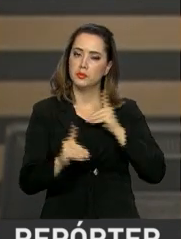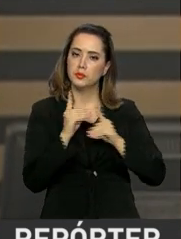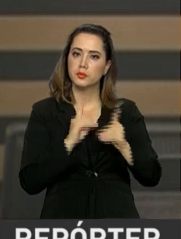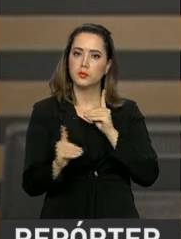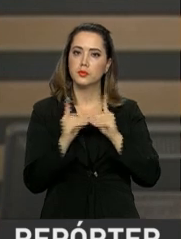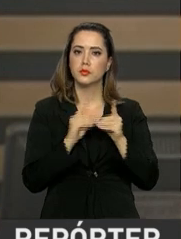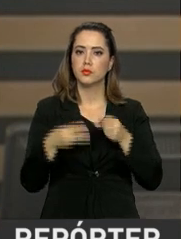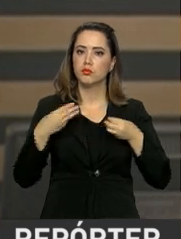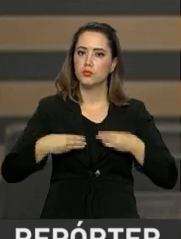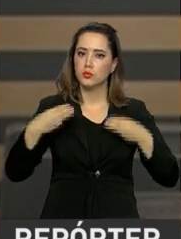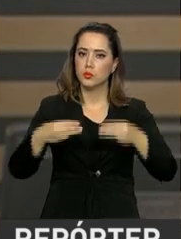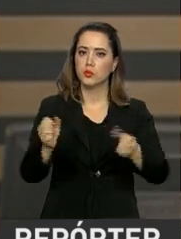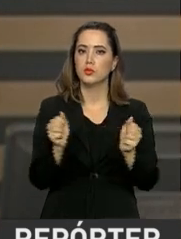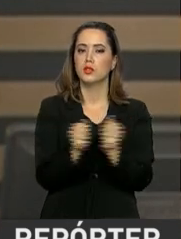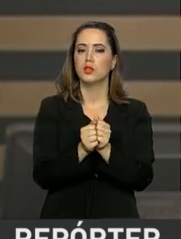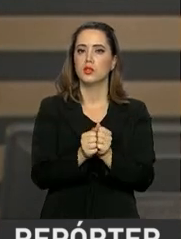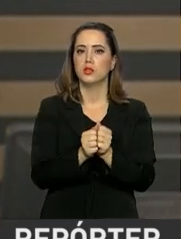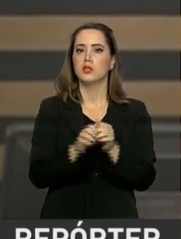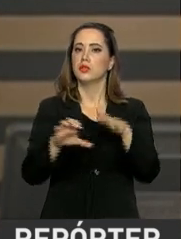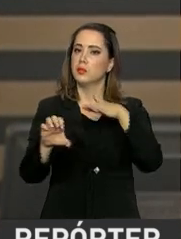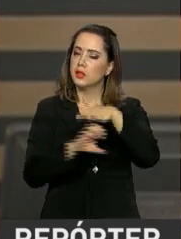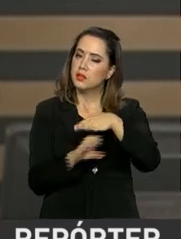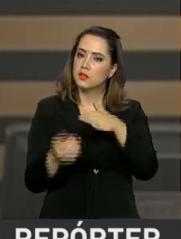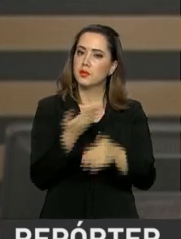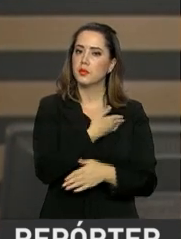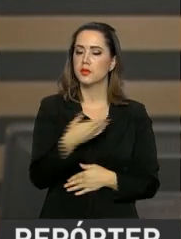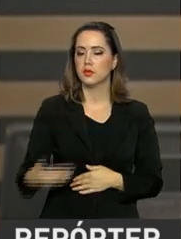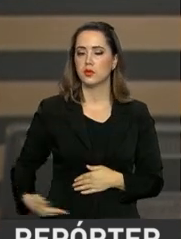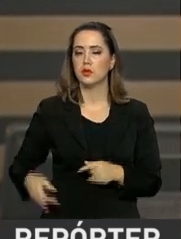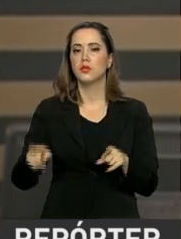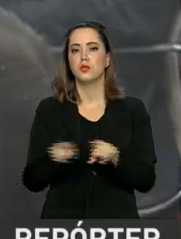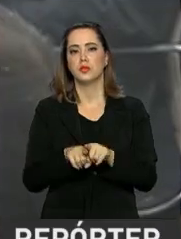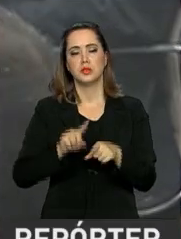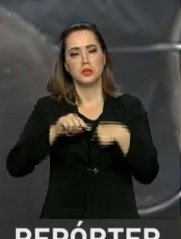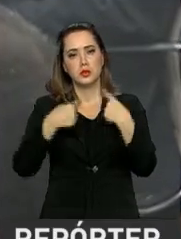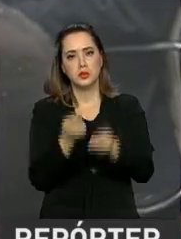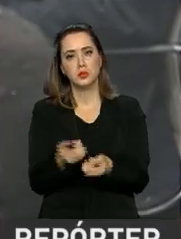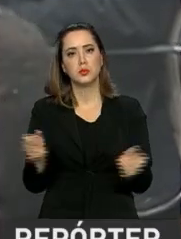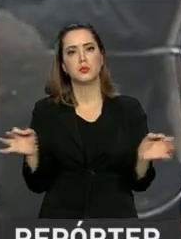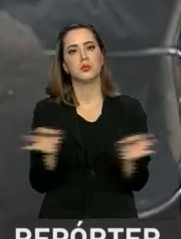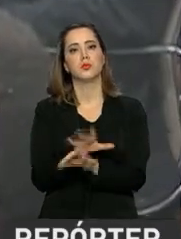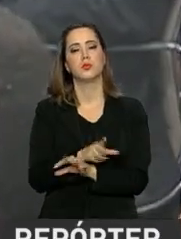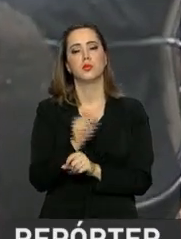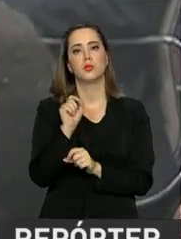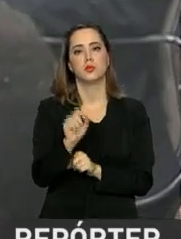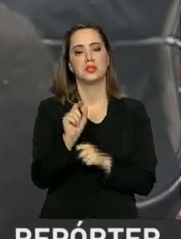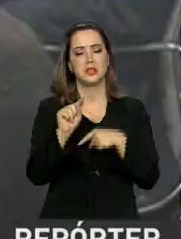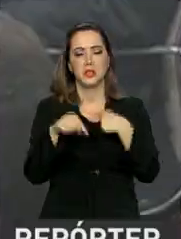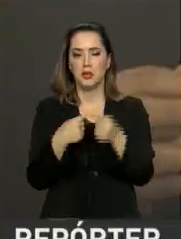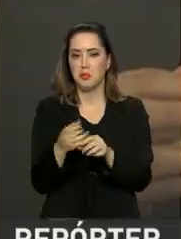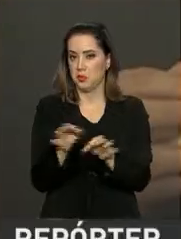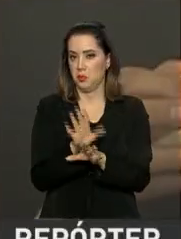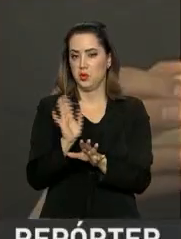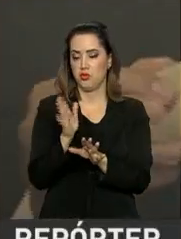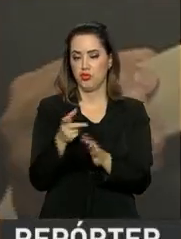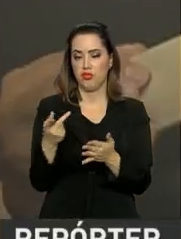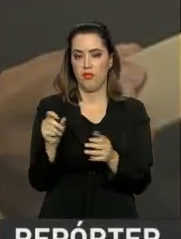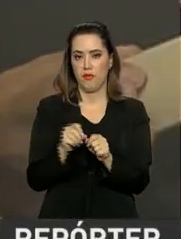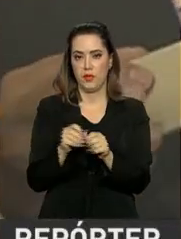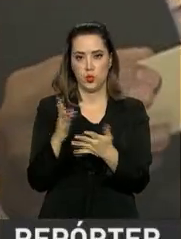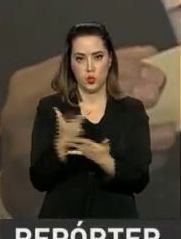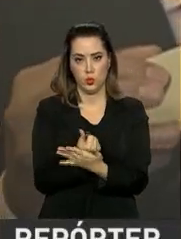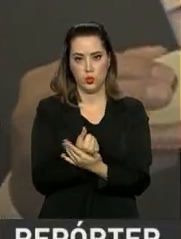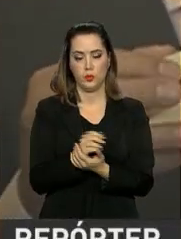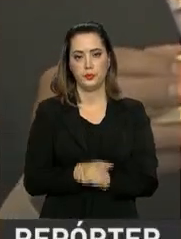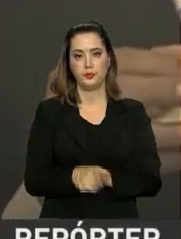e agências reguladoras e que a estrutura deve deixar de existir depois que cumprir essa tarefa. Nós temos que